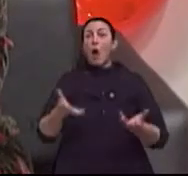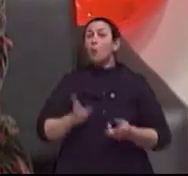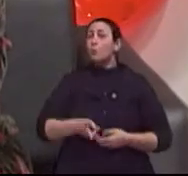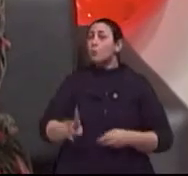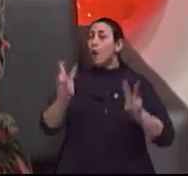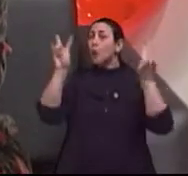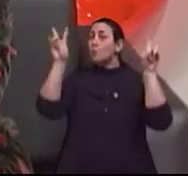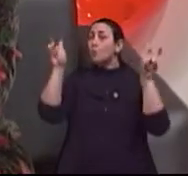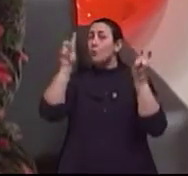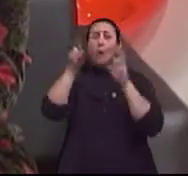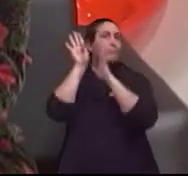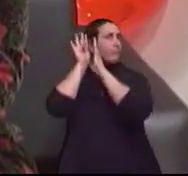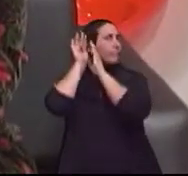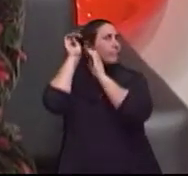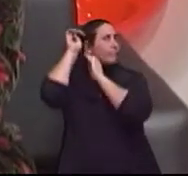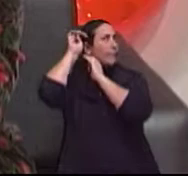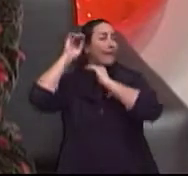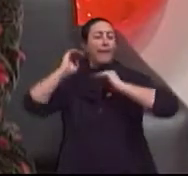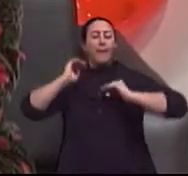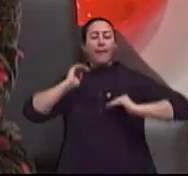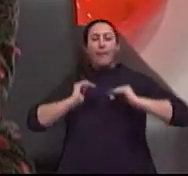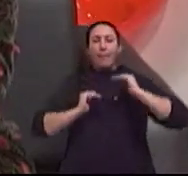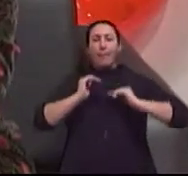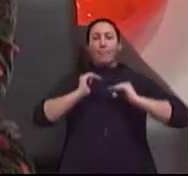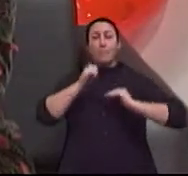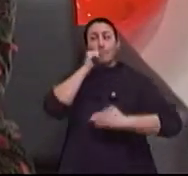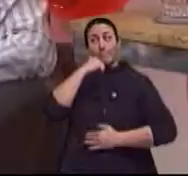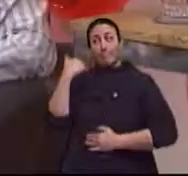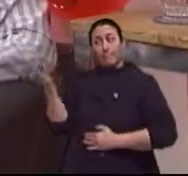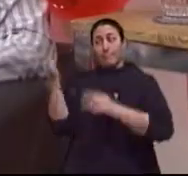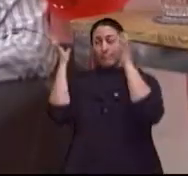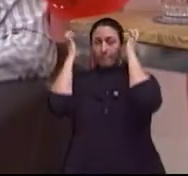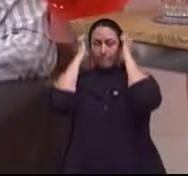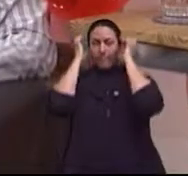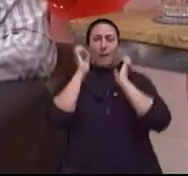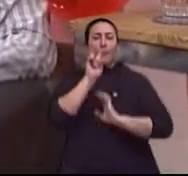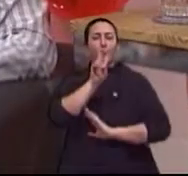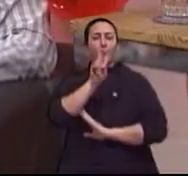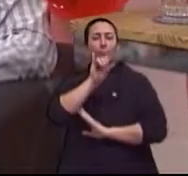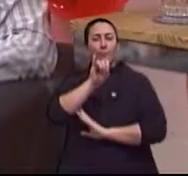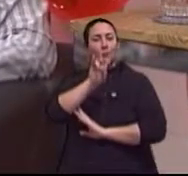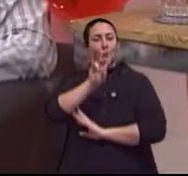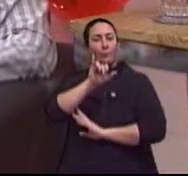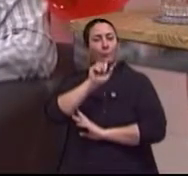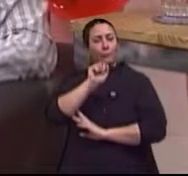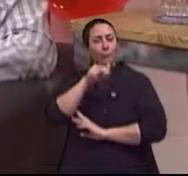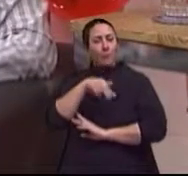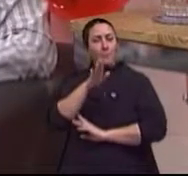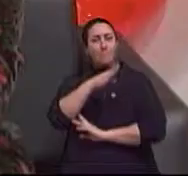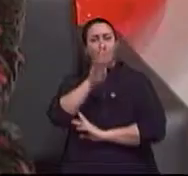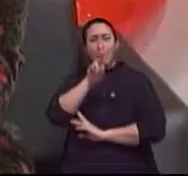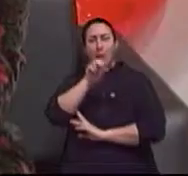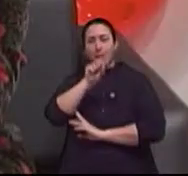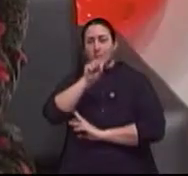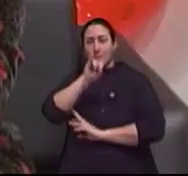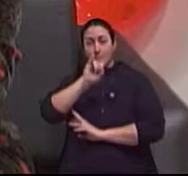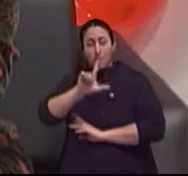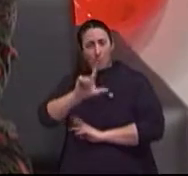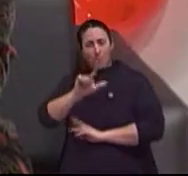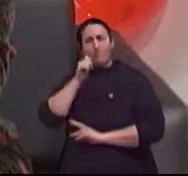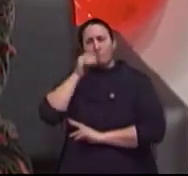assunto sobre audição e equilíbrio na terceira idade com a fonoaudióloga Vivian Estrela Brasil. É muito bom estar